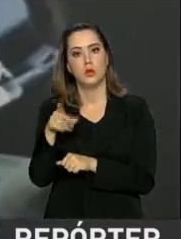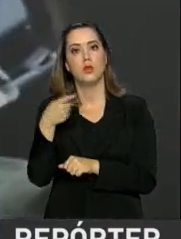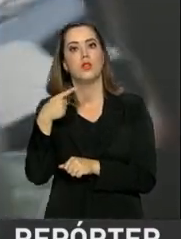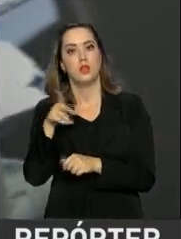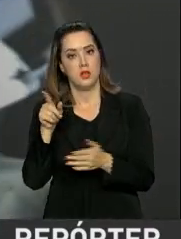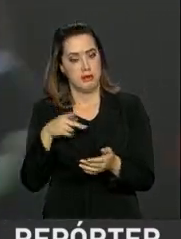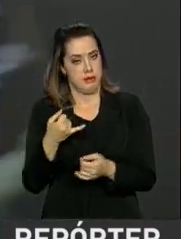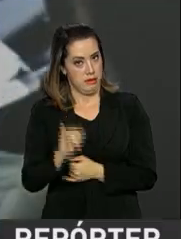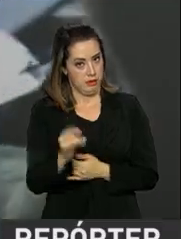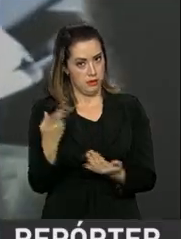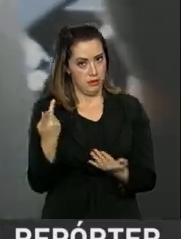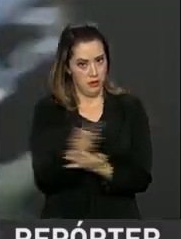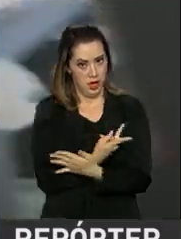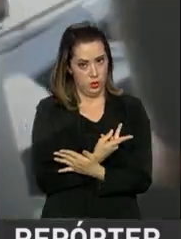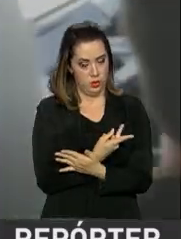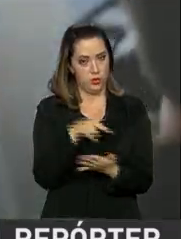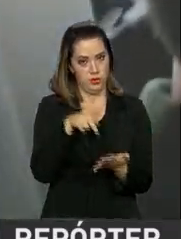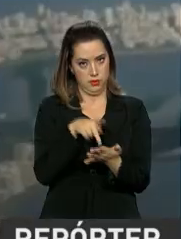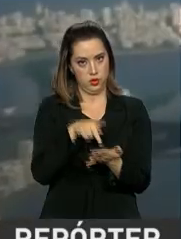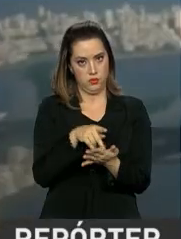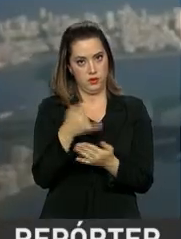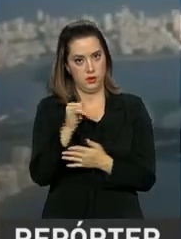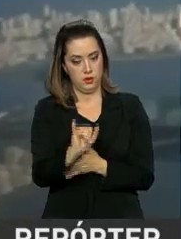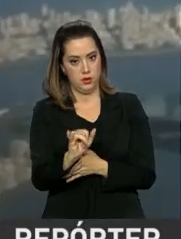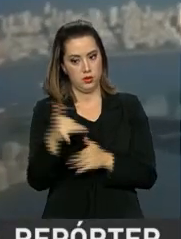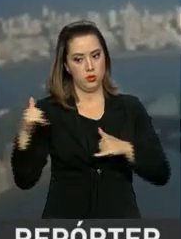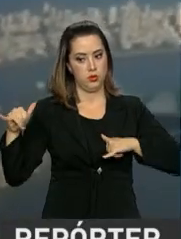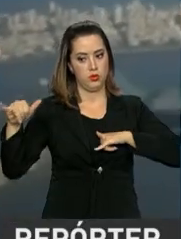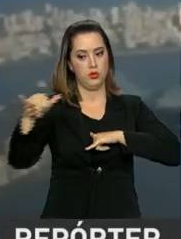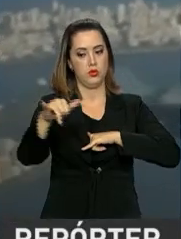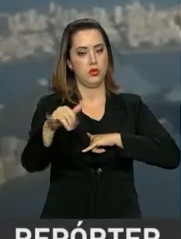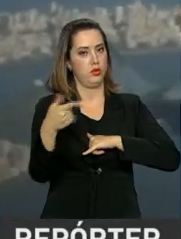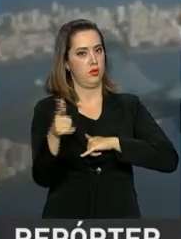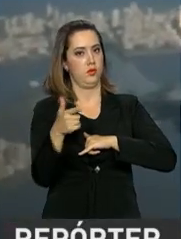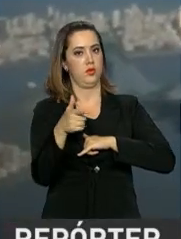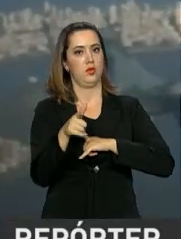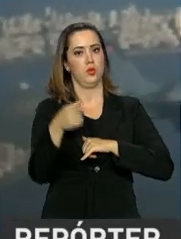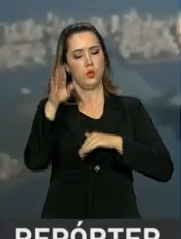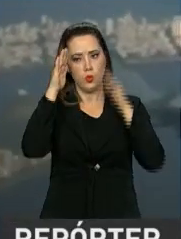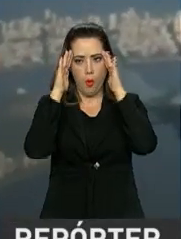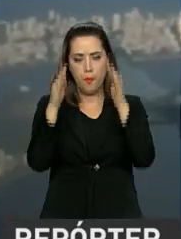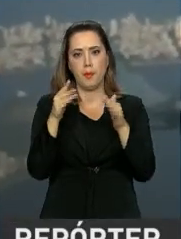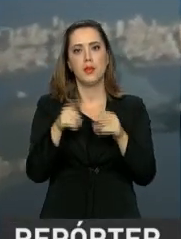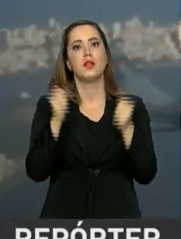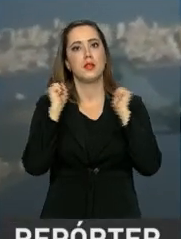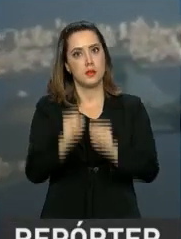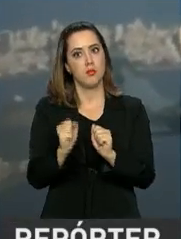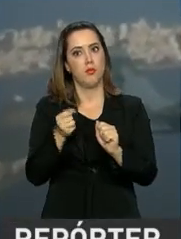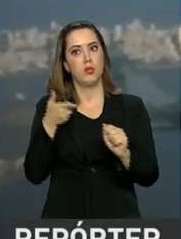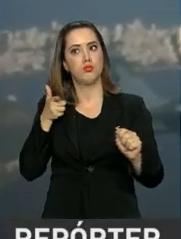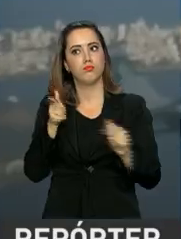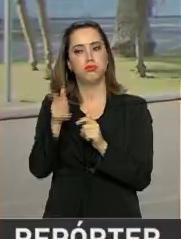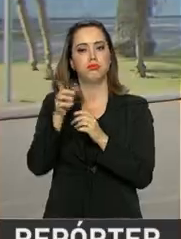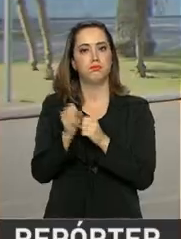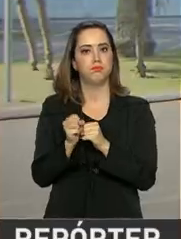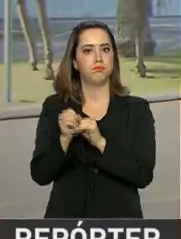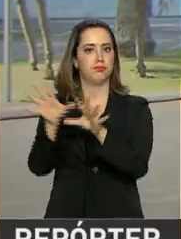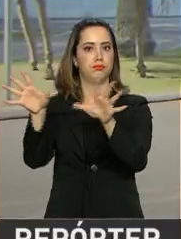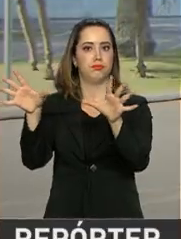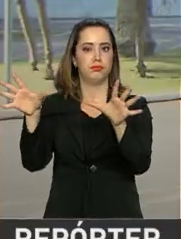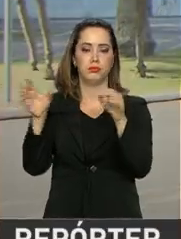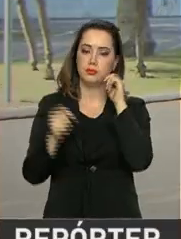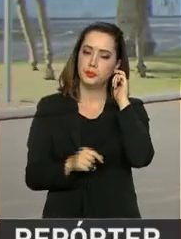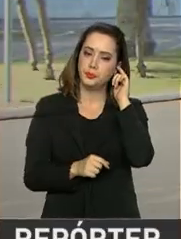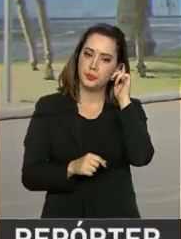real, se a aeronave não seguir as instruções e se demonstrar hostil, a Força Aérea pode inclusive destruir o veículo. A partir do